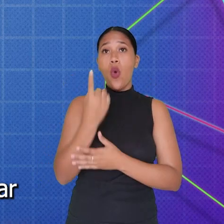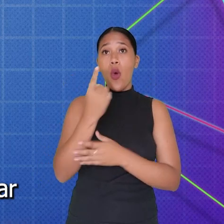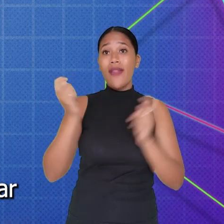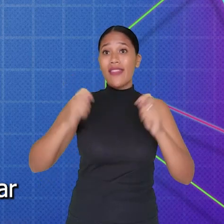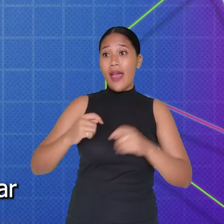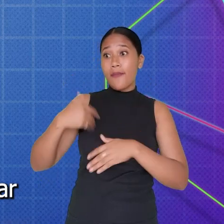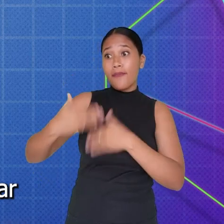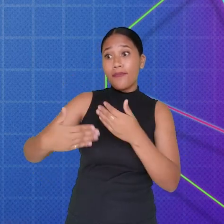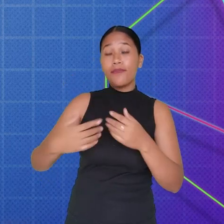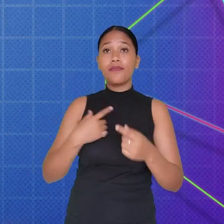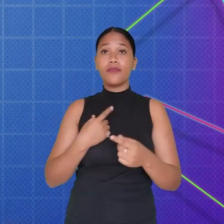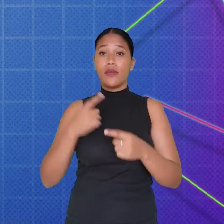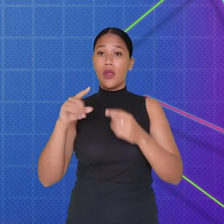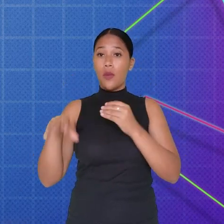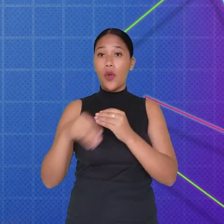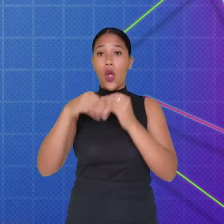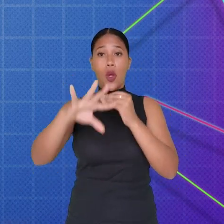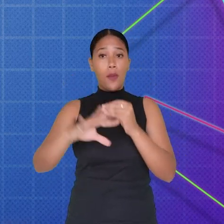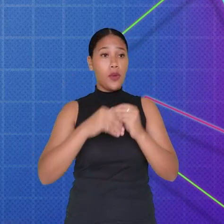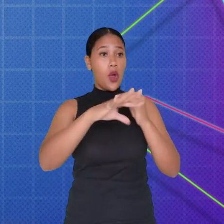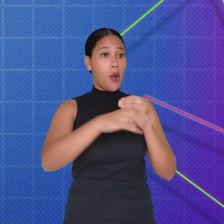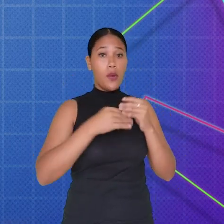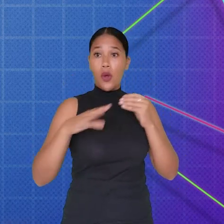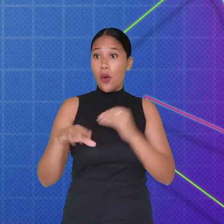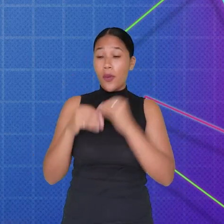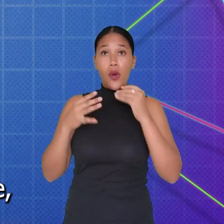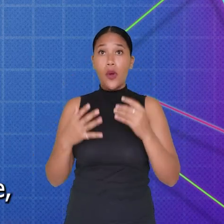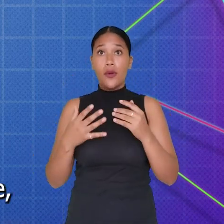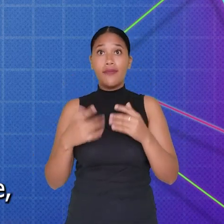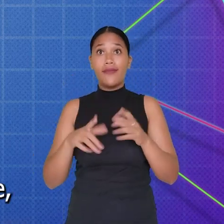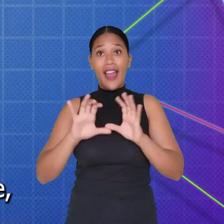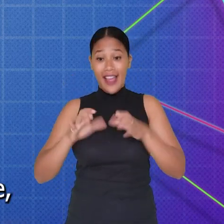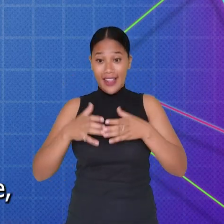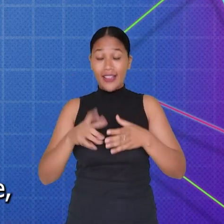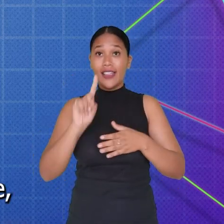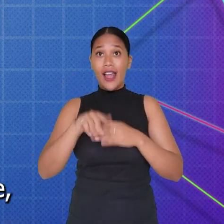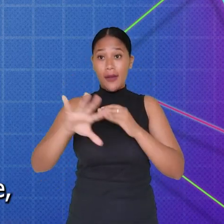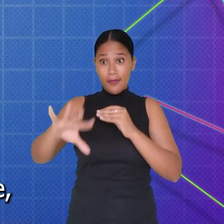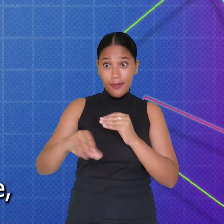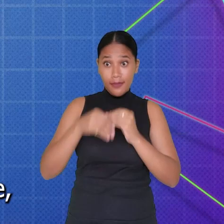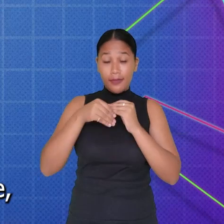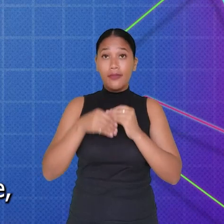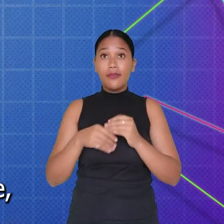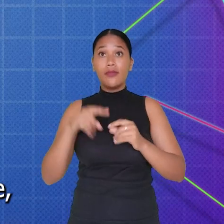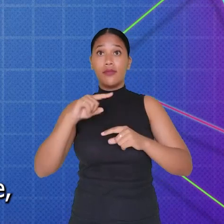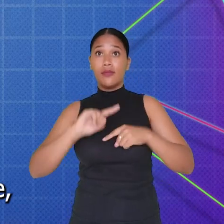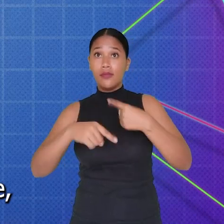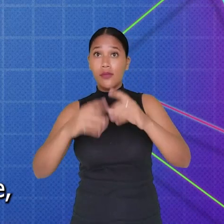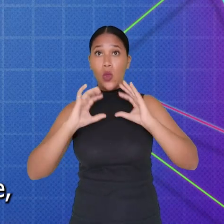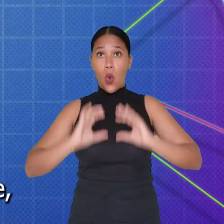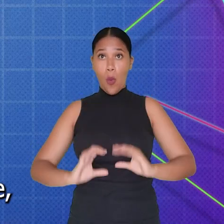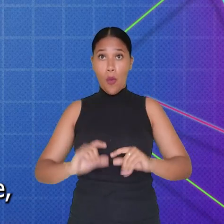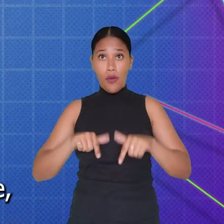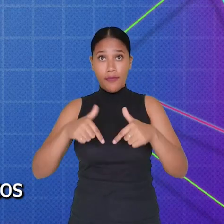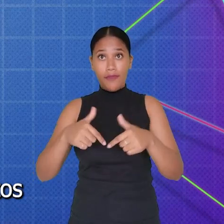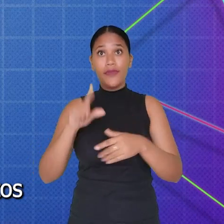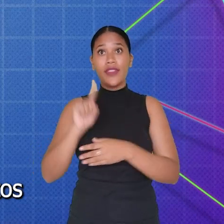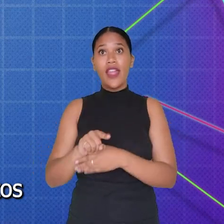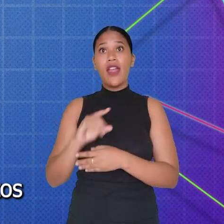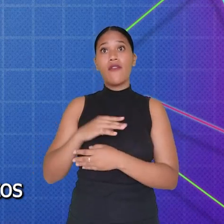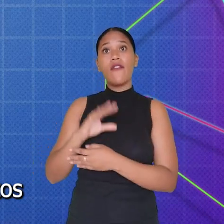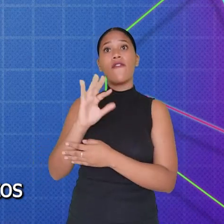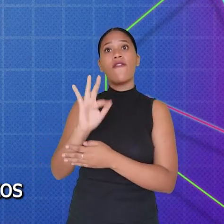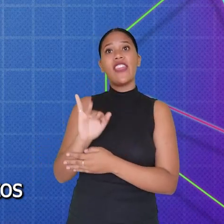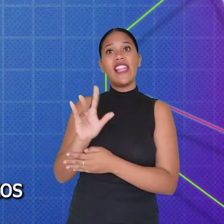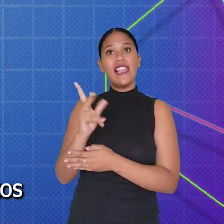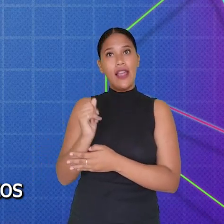possa herdar atributos e comportamentos de outra classe. A classe que herda os atributos e comportamentos é chamada de classe filha